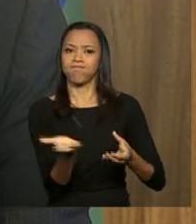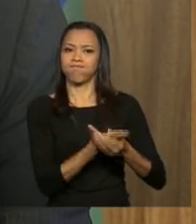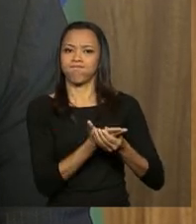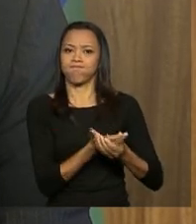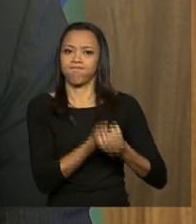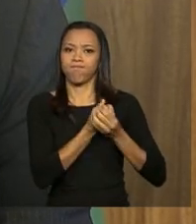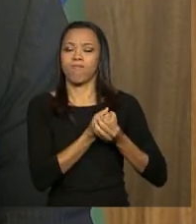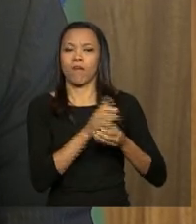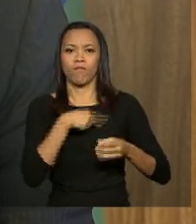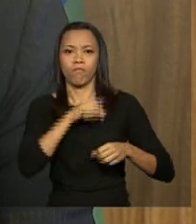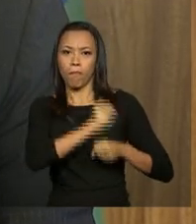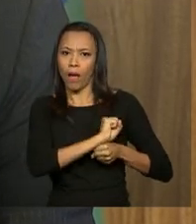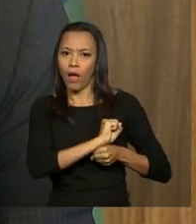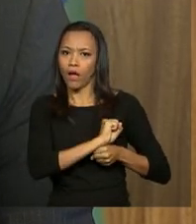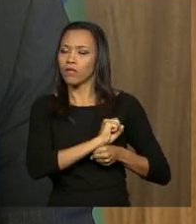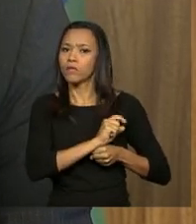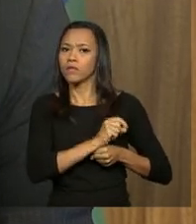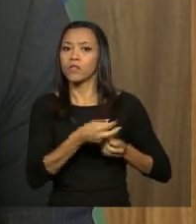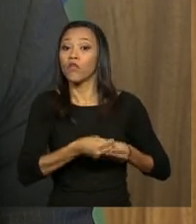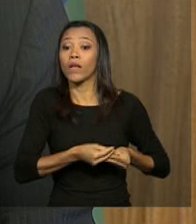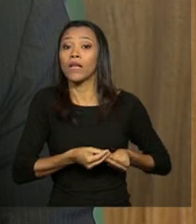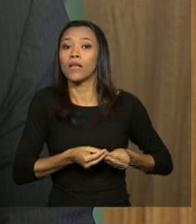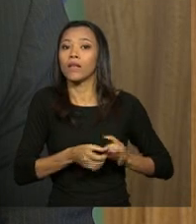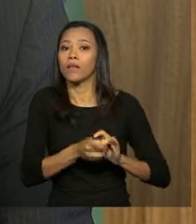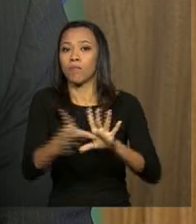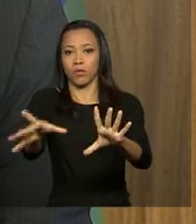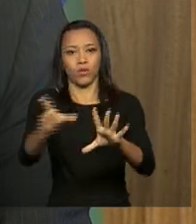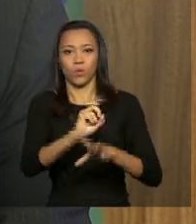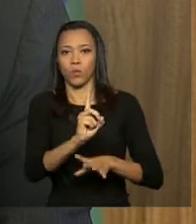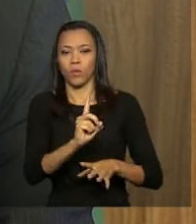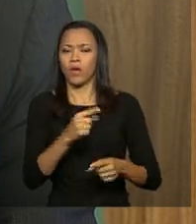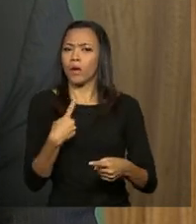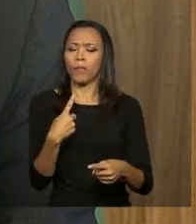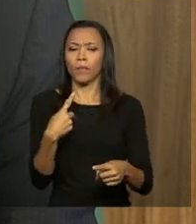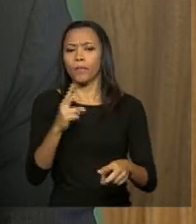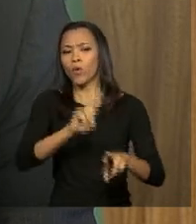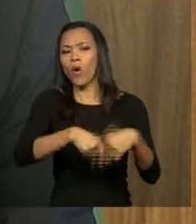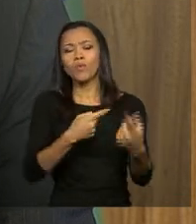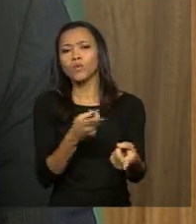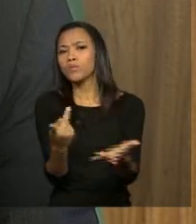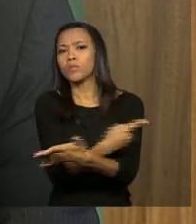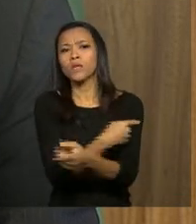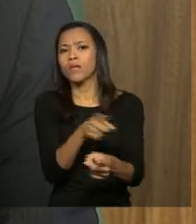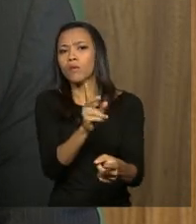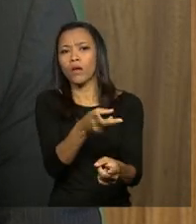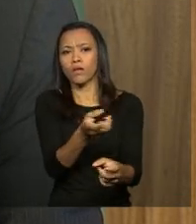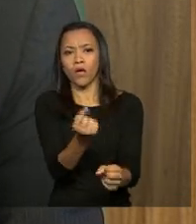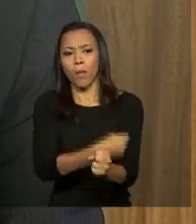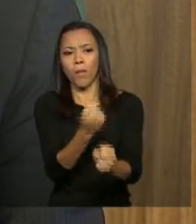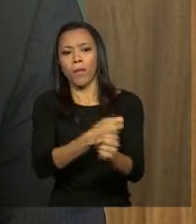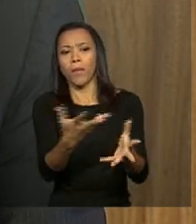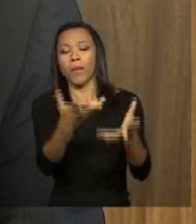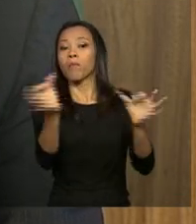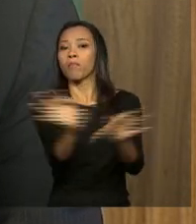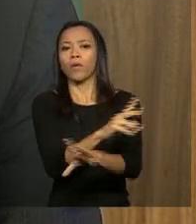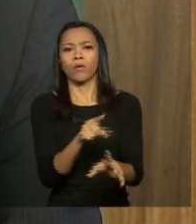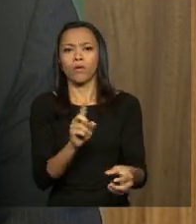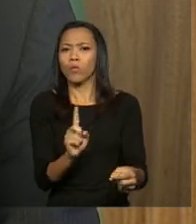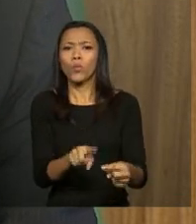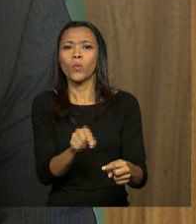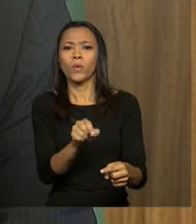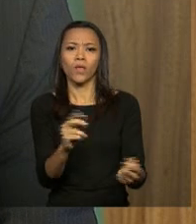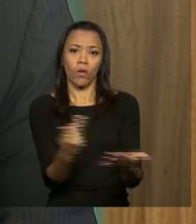Tem que rever aquelas obras que não iniciaram Por que que não iniciaram justificavam o que que não iniciar para ver se é o caso